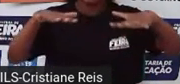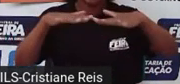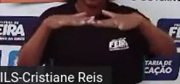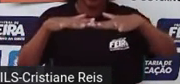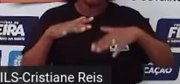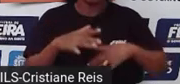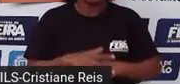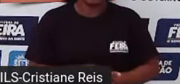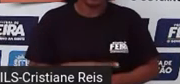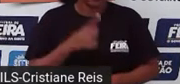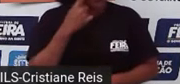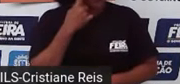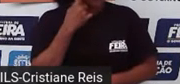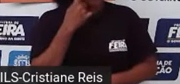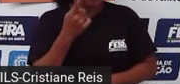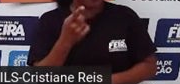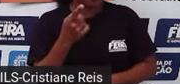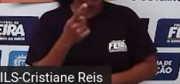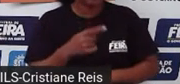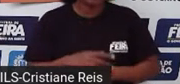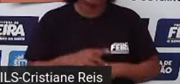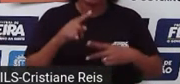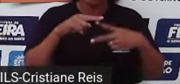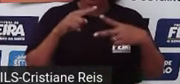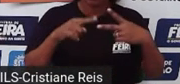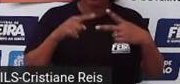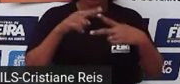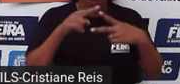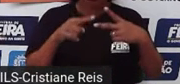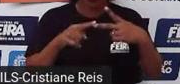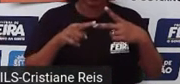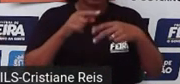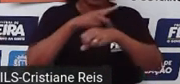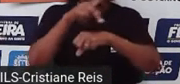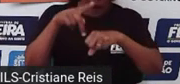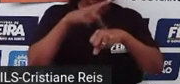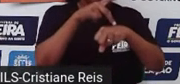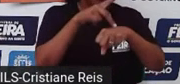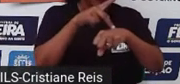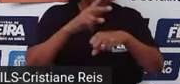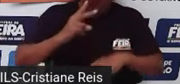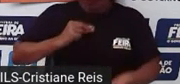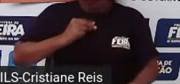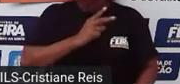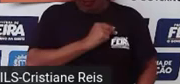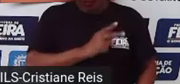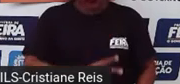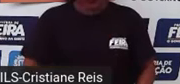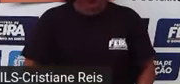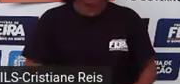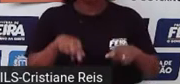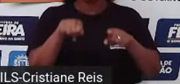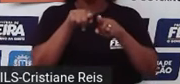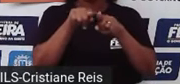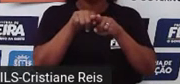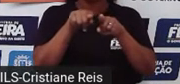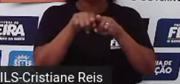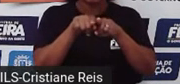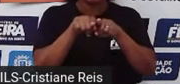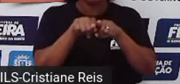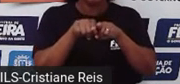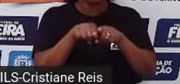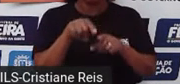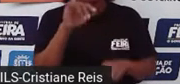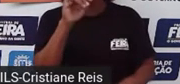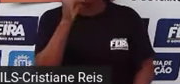falou só para você ter uma ideia dois países que no caso a China EA índia eles vão